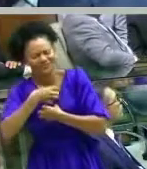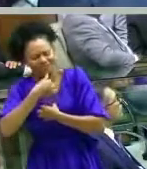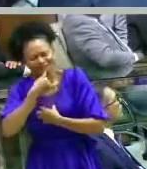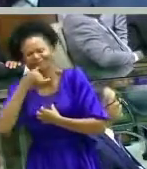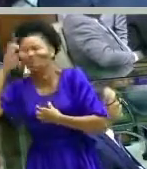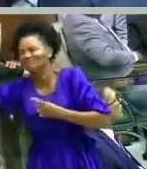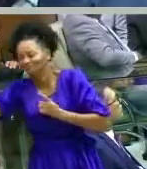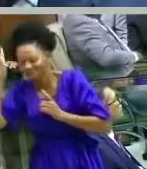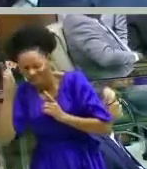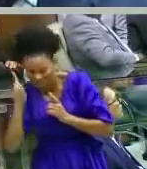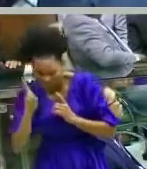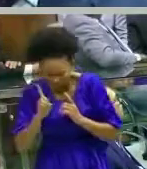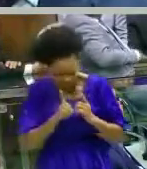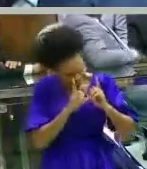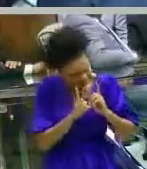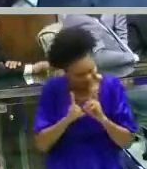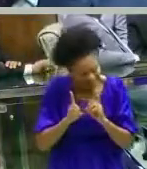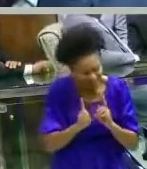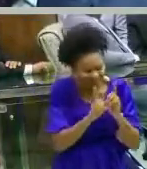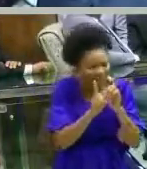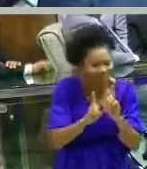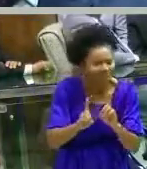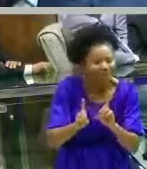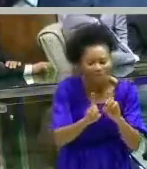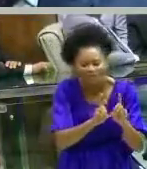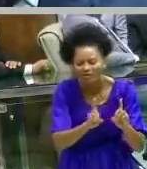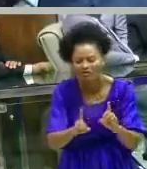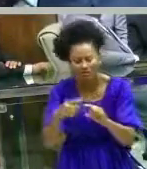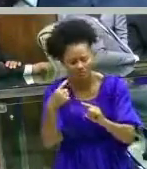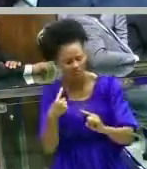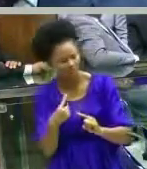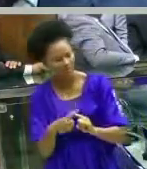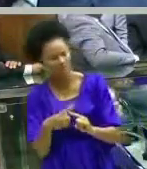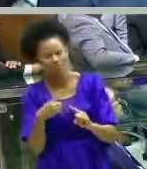dor. E porque tu te